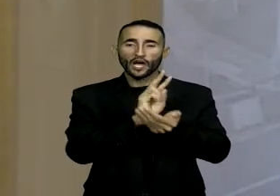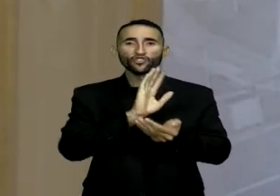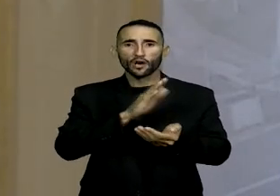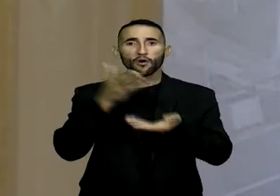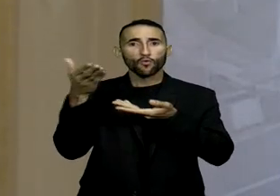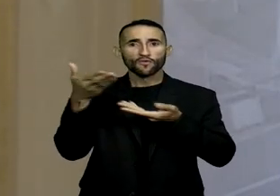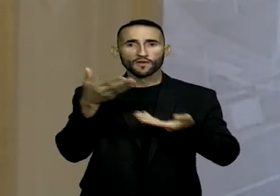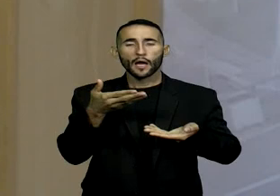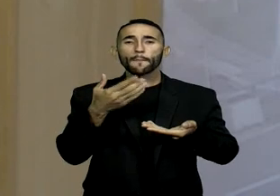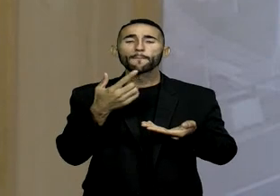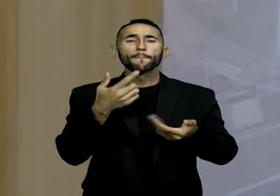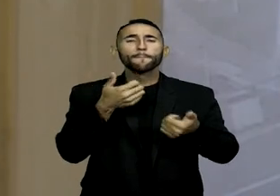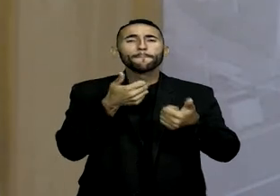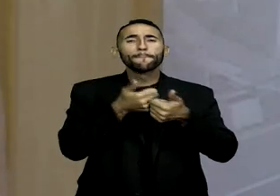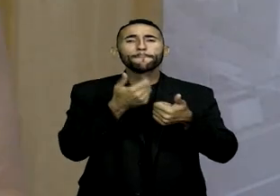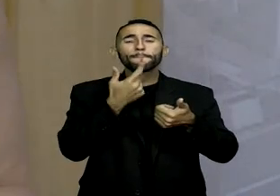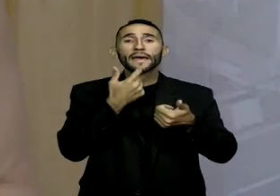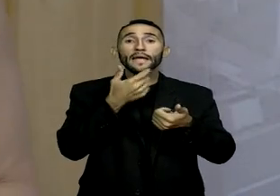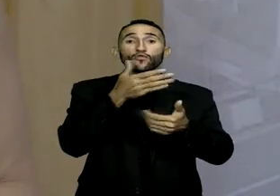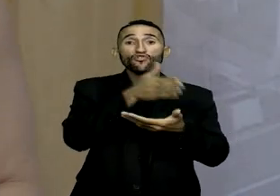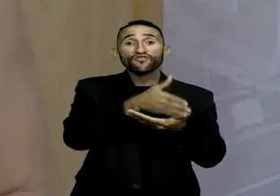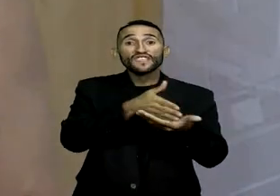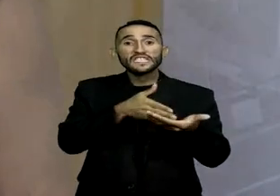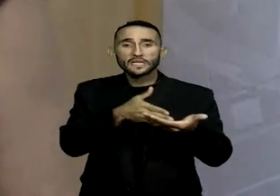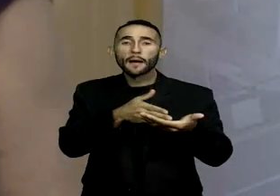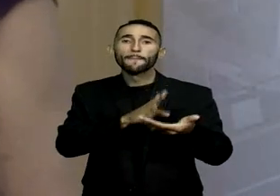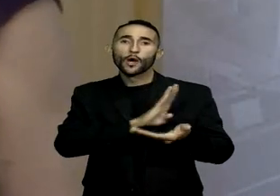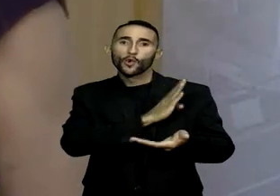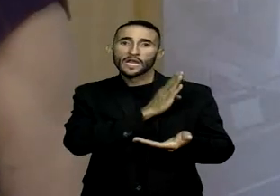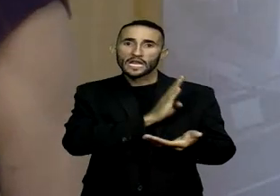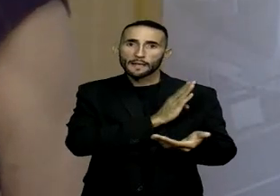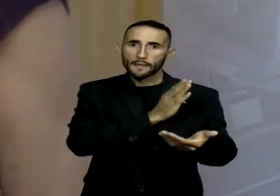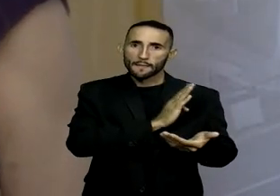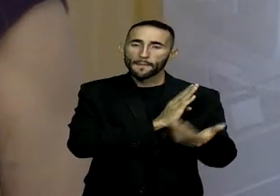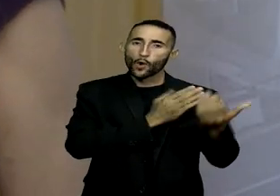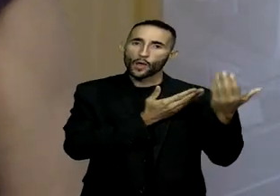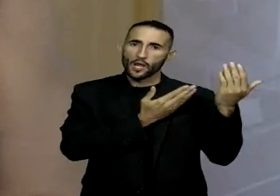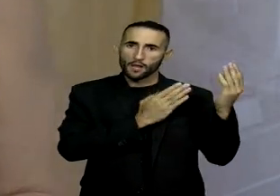com Barueri, onde o pai foi flagrado,